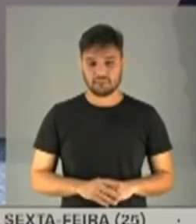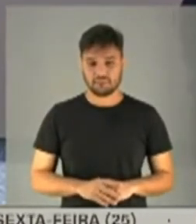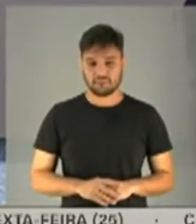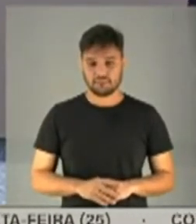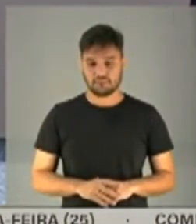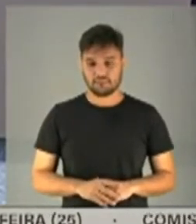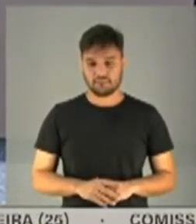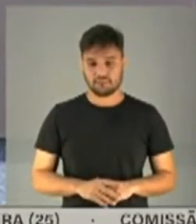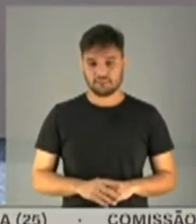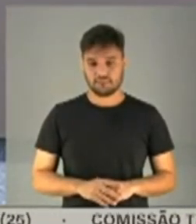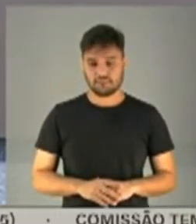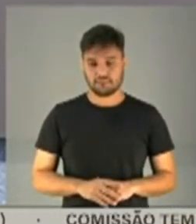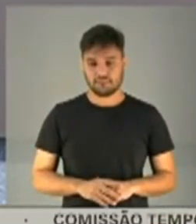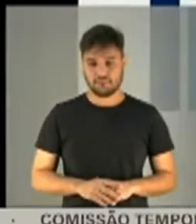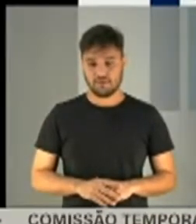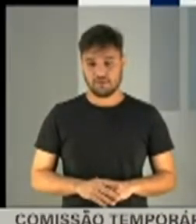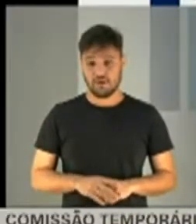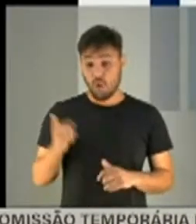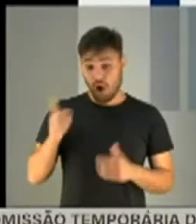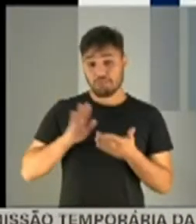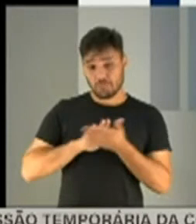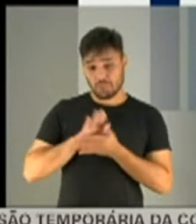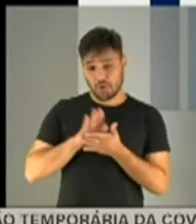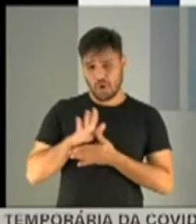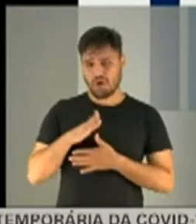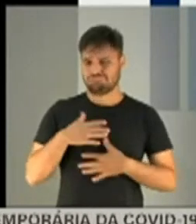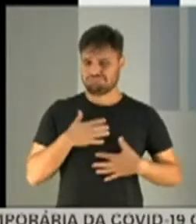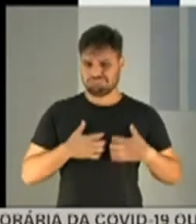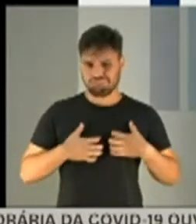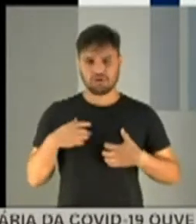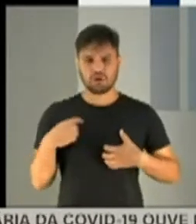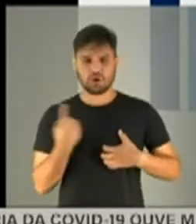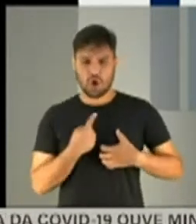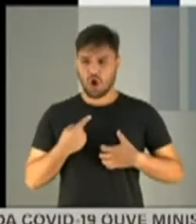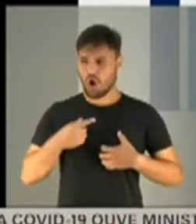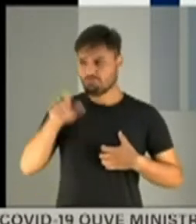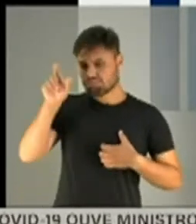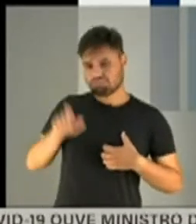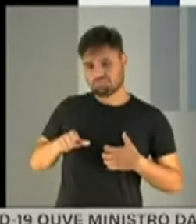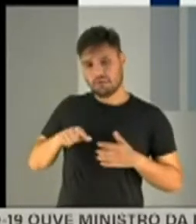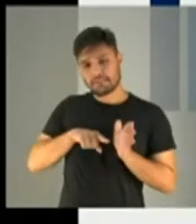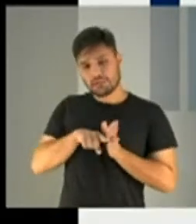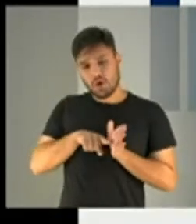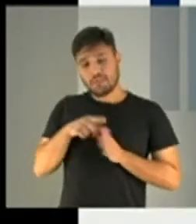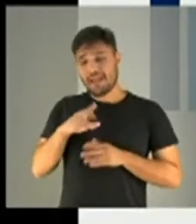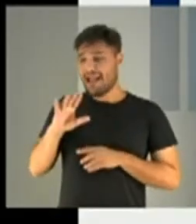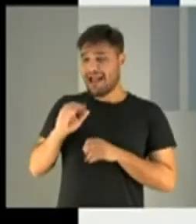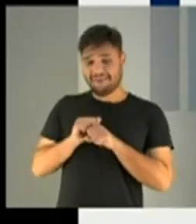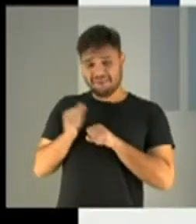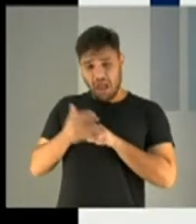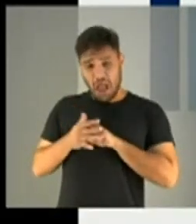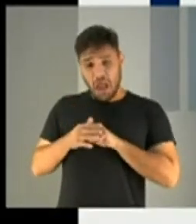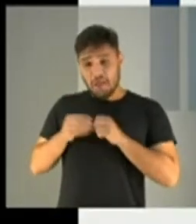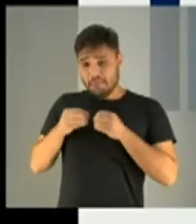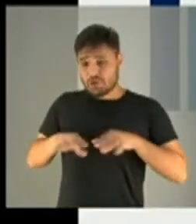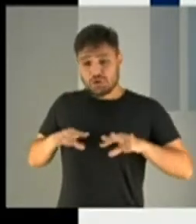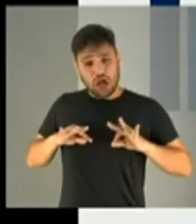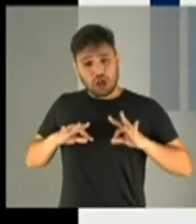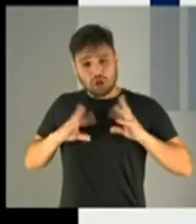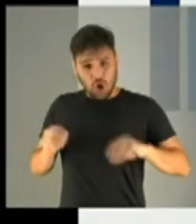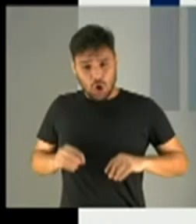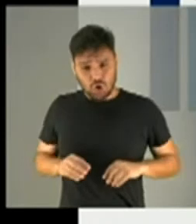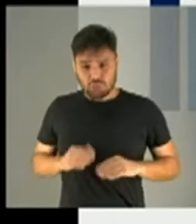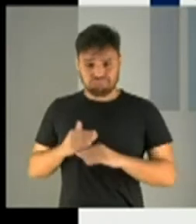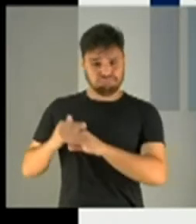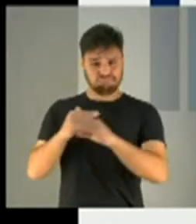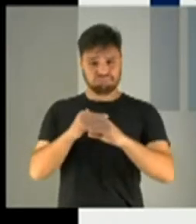Como a doutora Jurema explicou, incomoda muito a nós pesquisadores quando é dito que a Covid afeta a todos. Ela